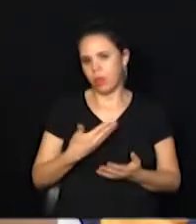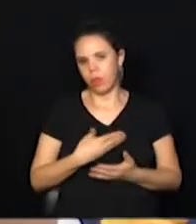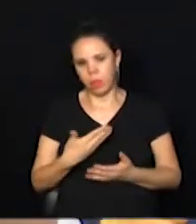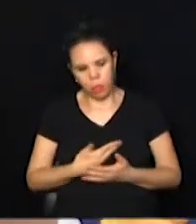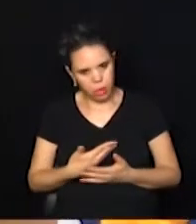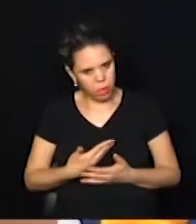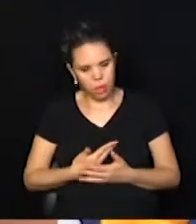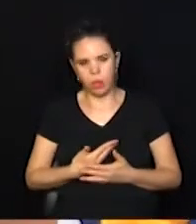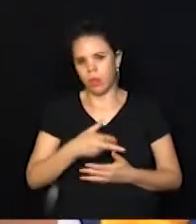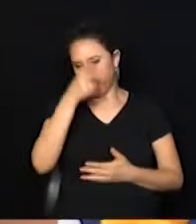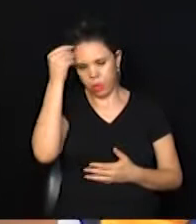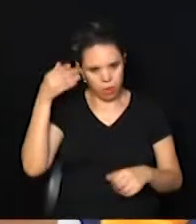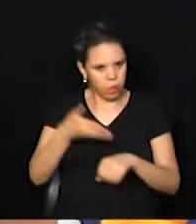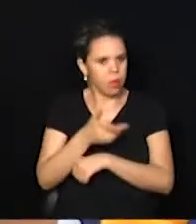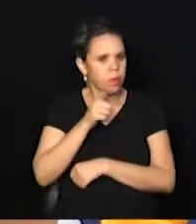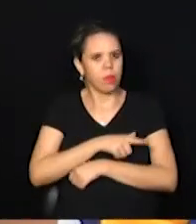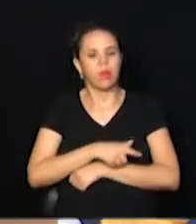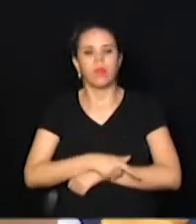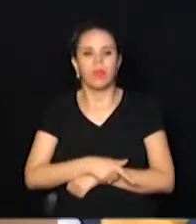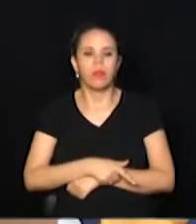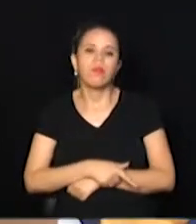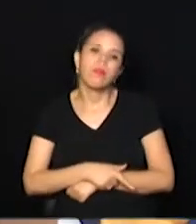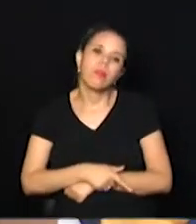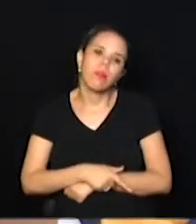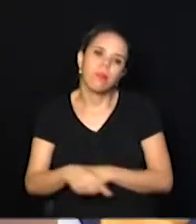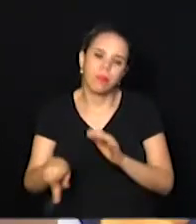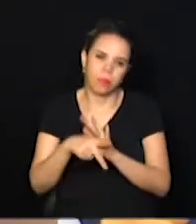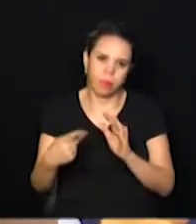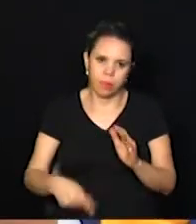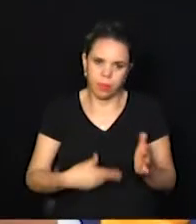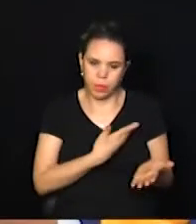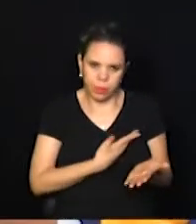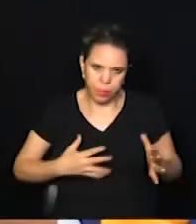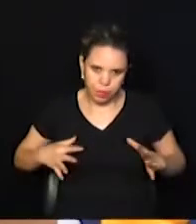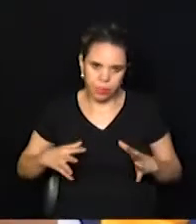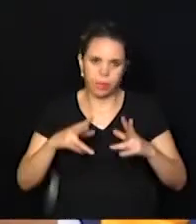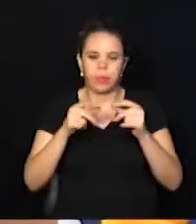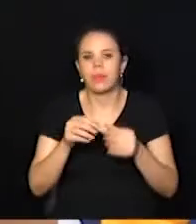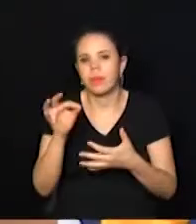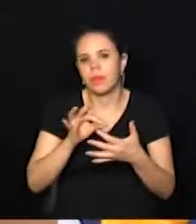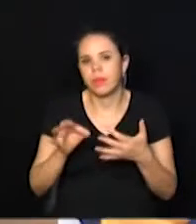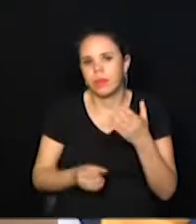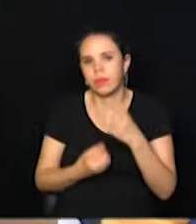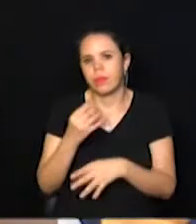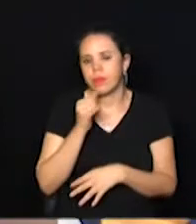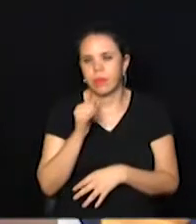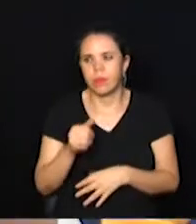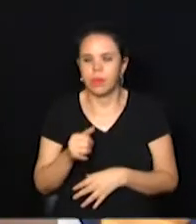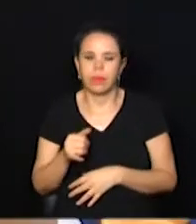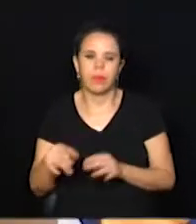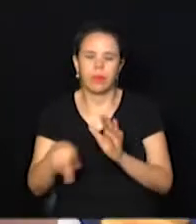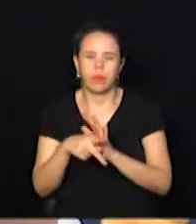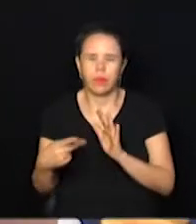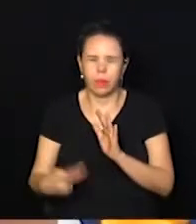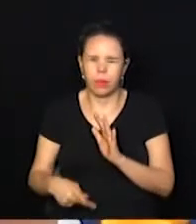Isalene para a prefeitura, e na construção do próprio governo, mesmo com todas as questões que surgiram com o